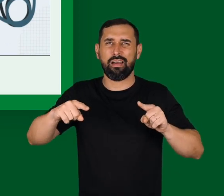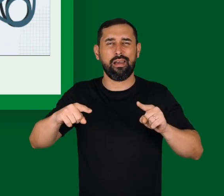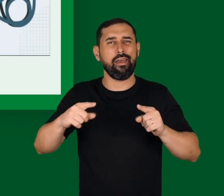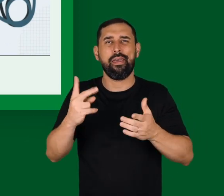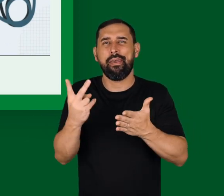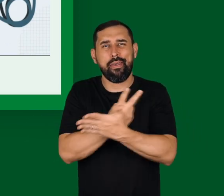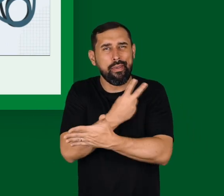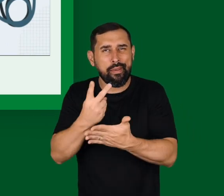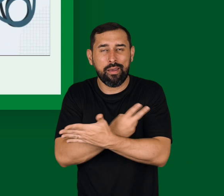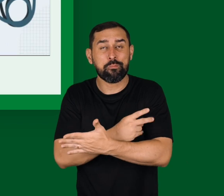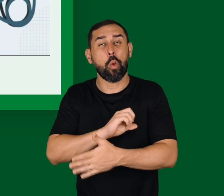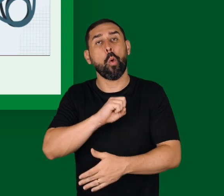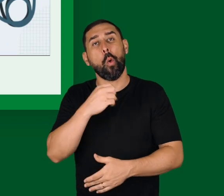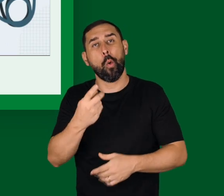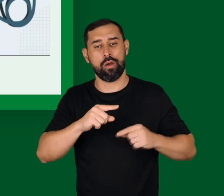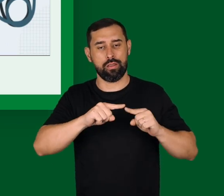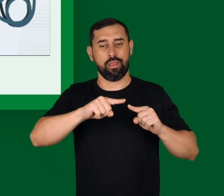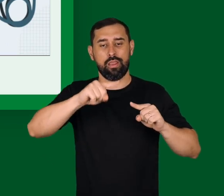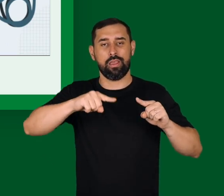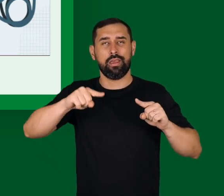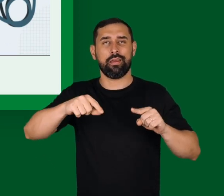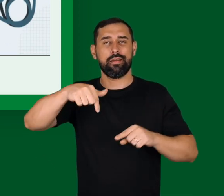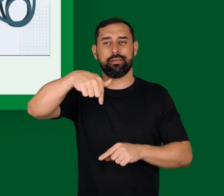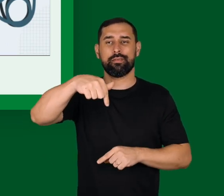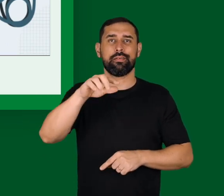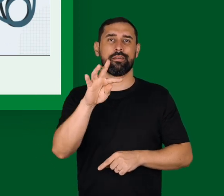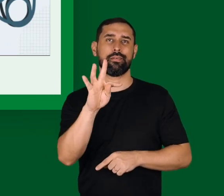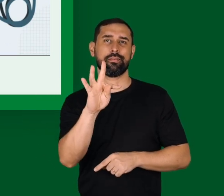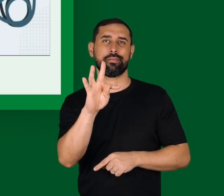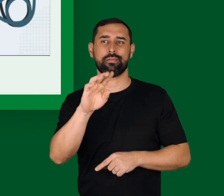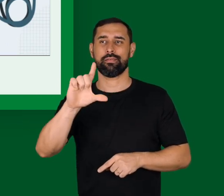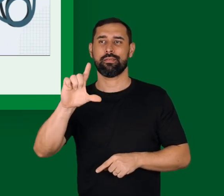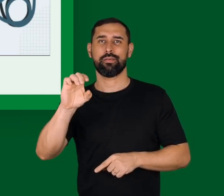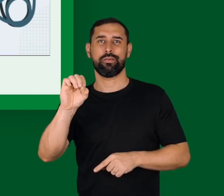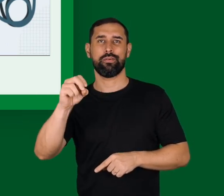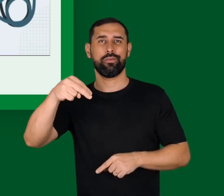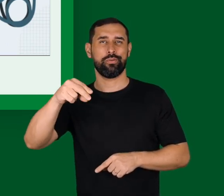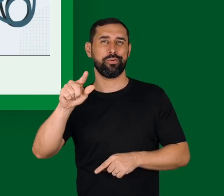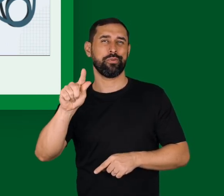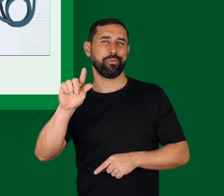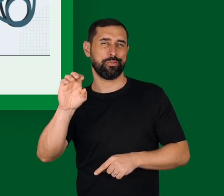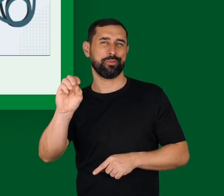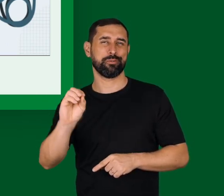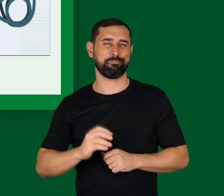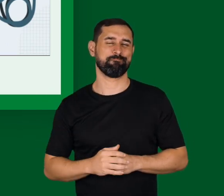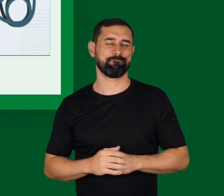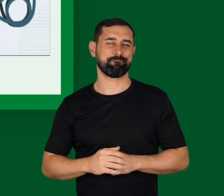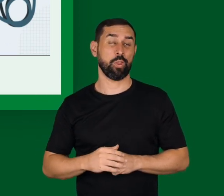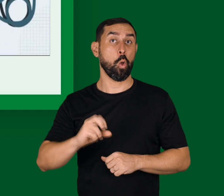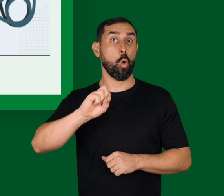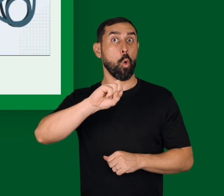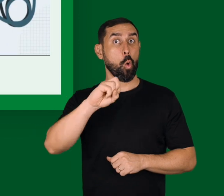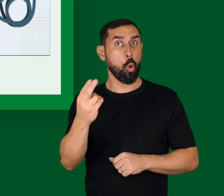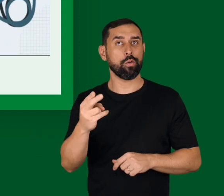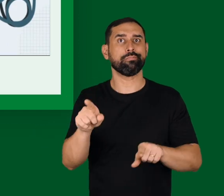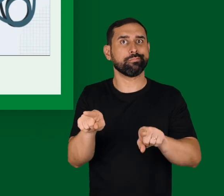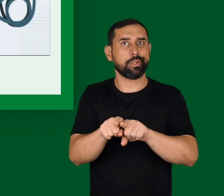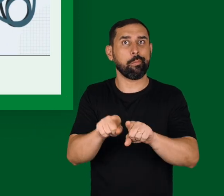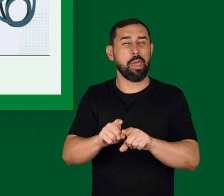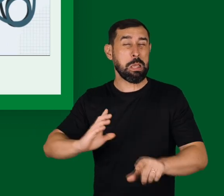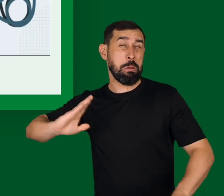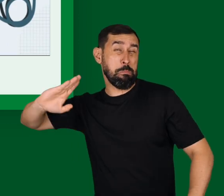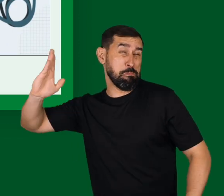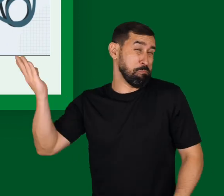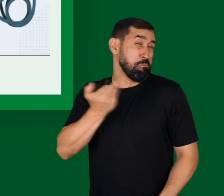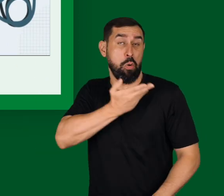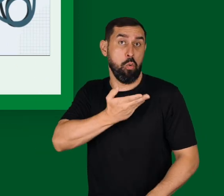de Wolfram-Parkinson-White, ou a síndrome do QT longo, e as questões relacionadas ao trauma forte na criança, né,